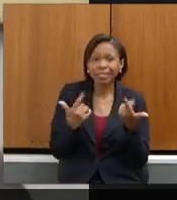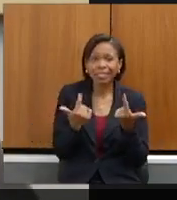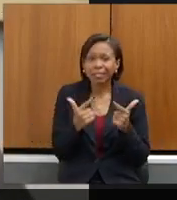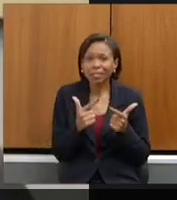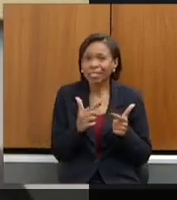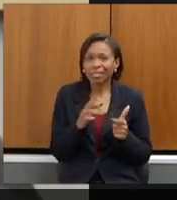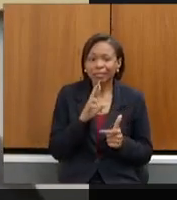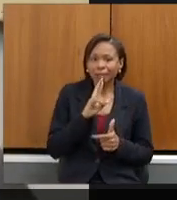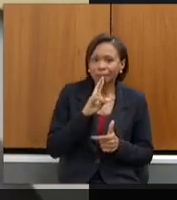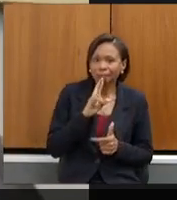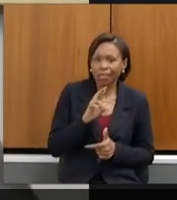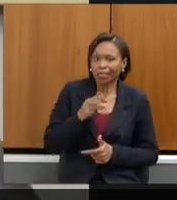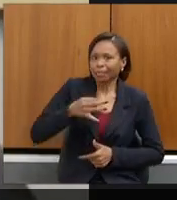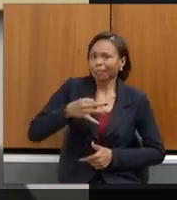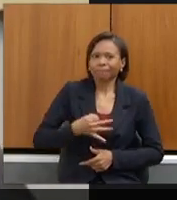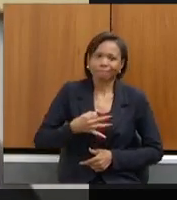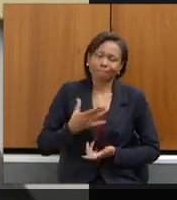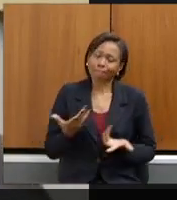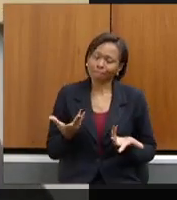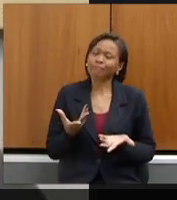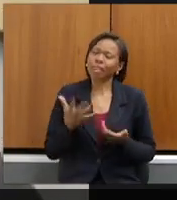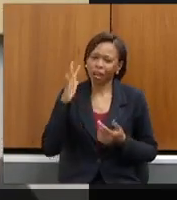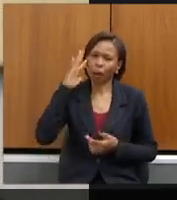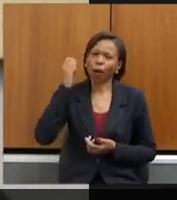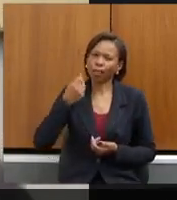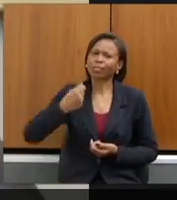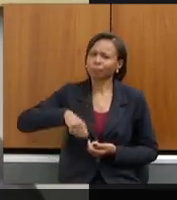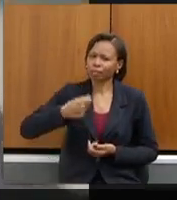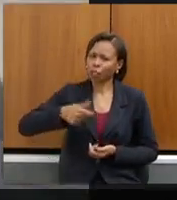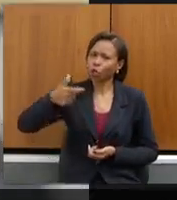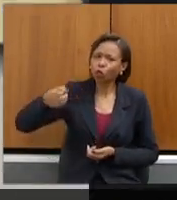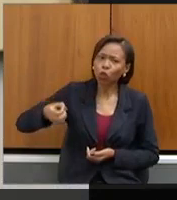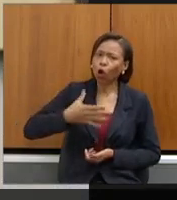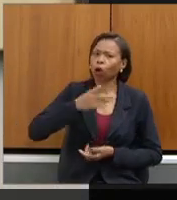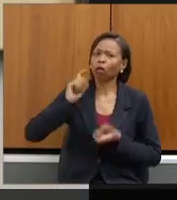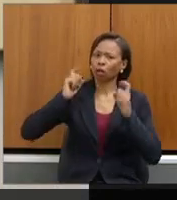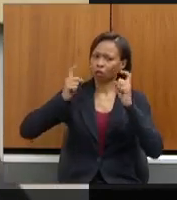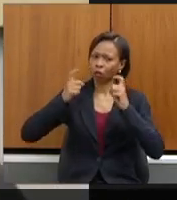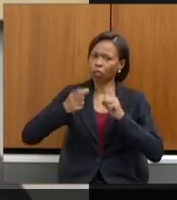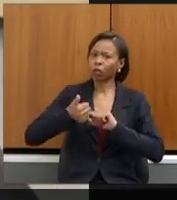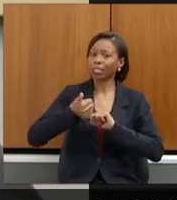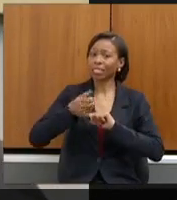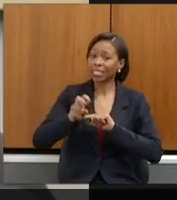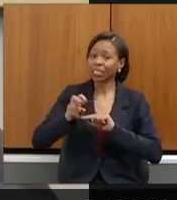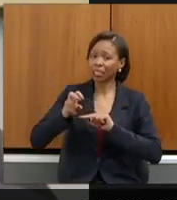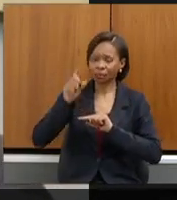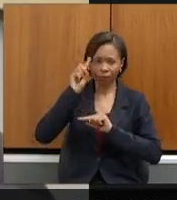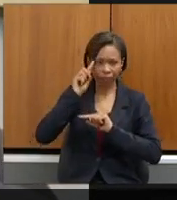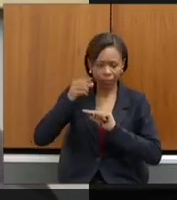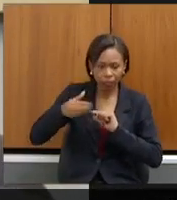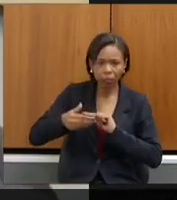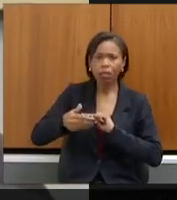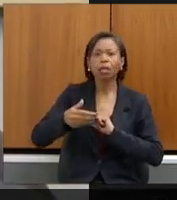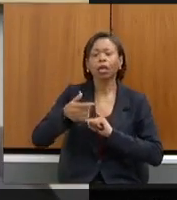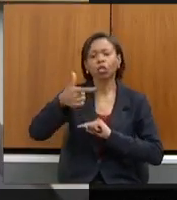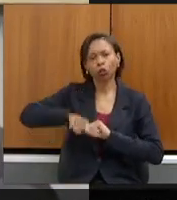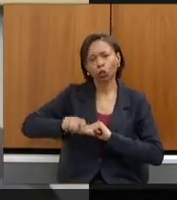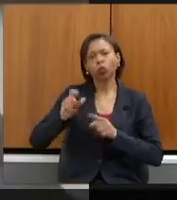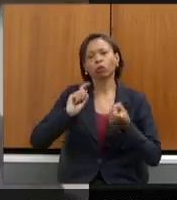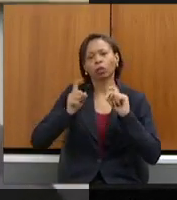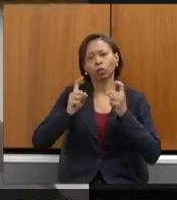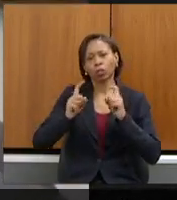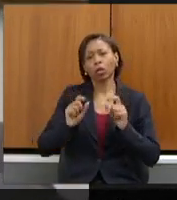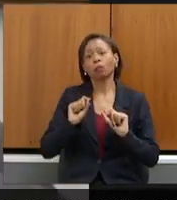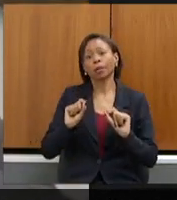manteiga manteiga né Eu acho que deveríamos marcar uma nova reunião de de 15 dias que para que o novo